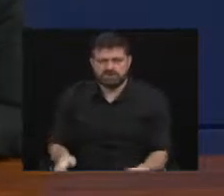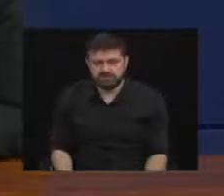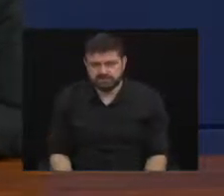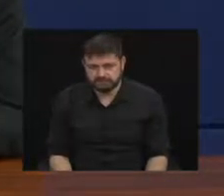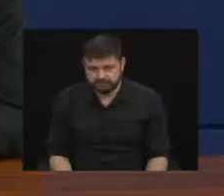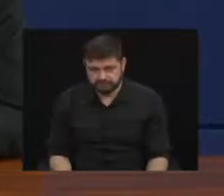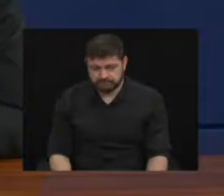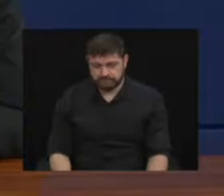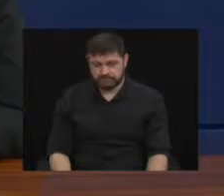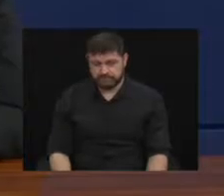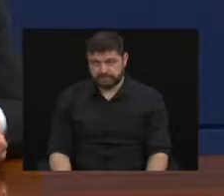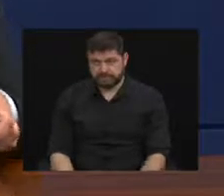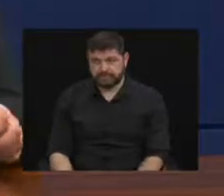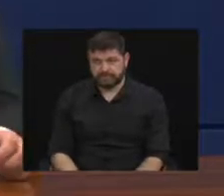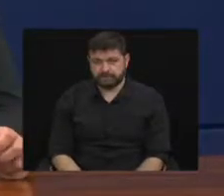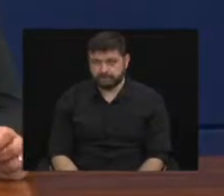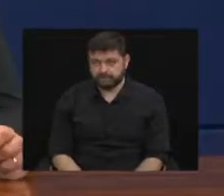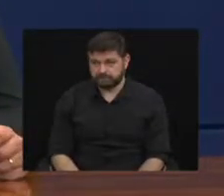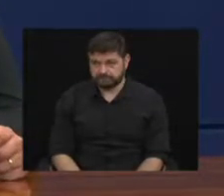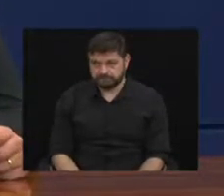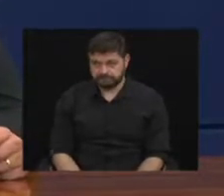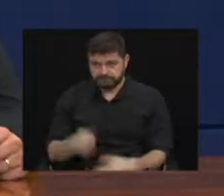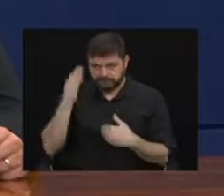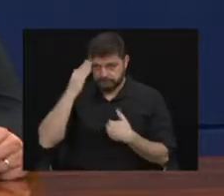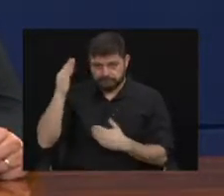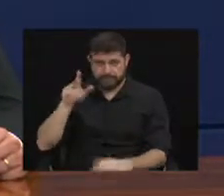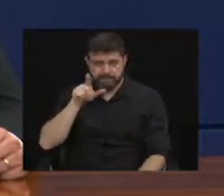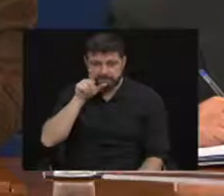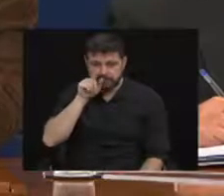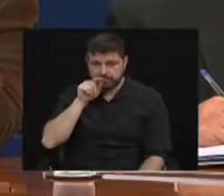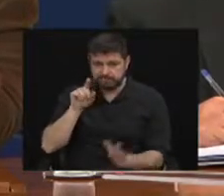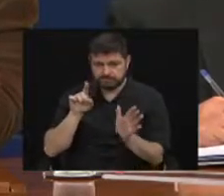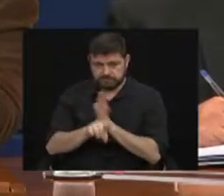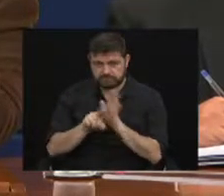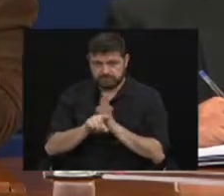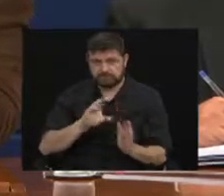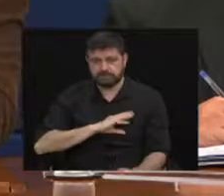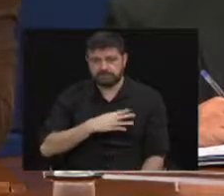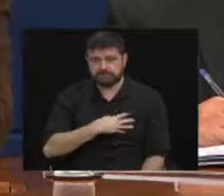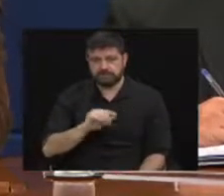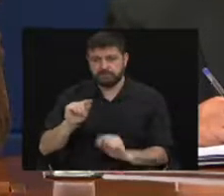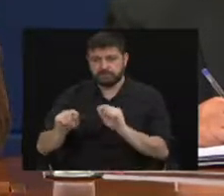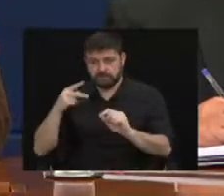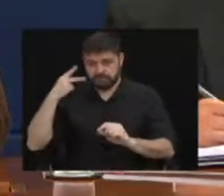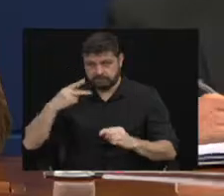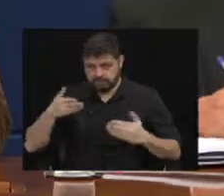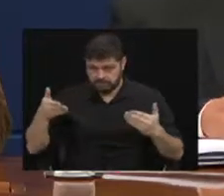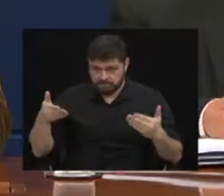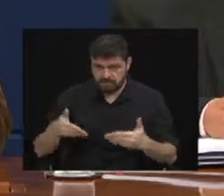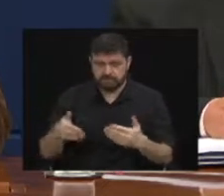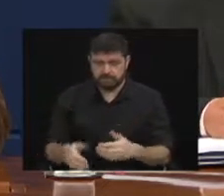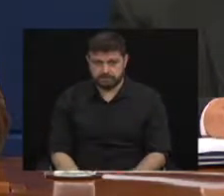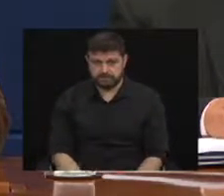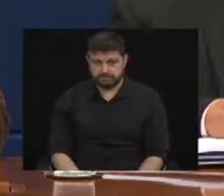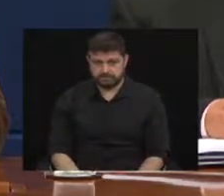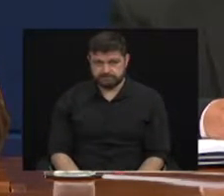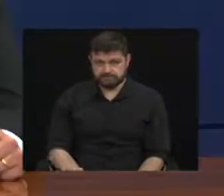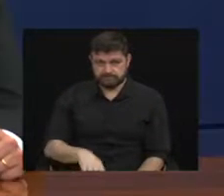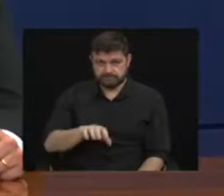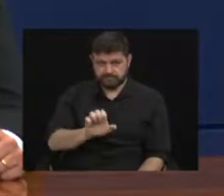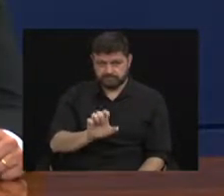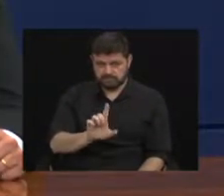o culpado de ter diminuído a receita na nossa cidade. Todos nós sabemos que um governo administra o que